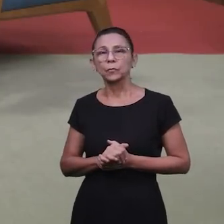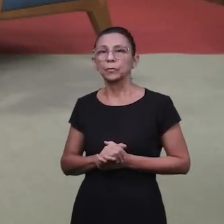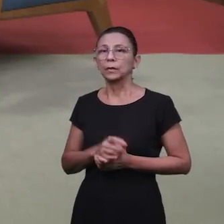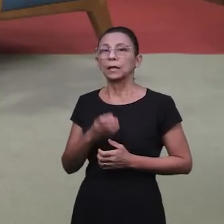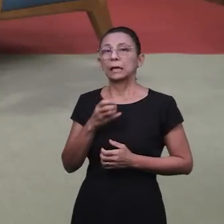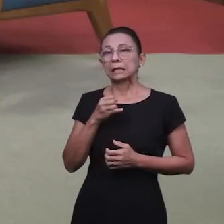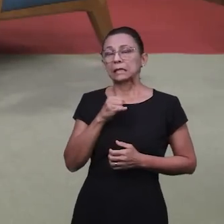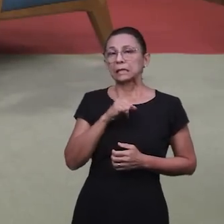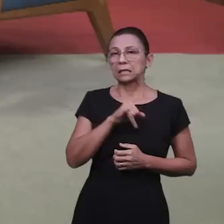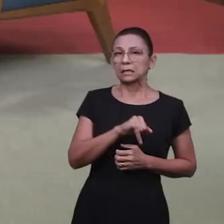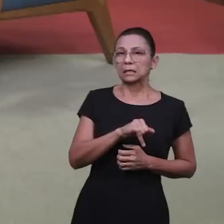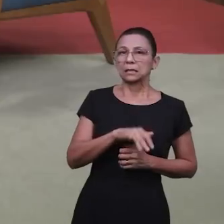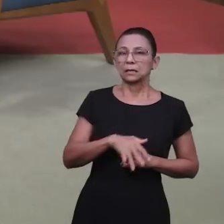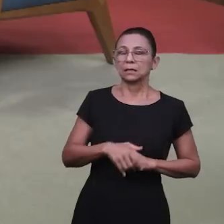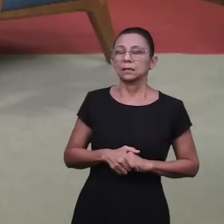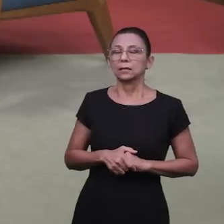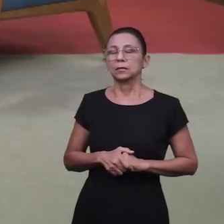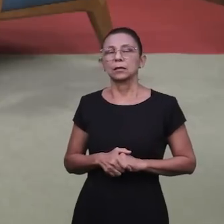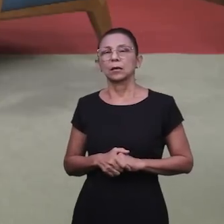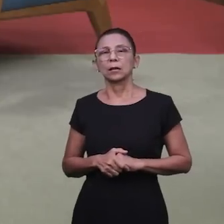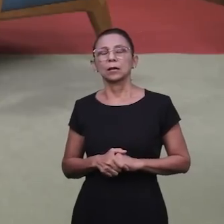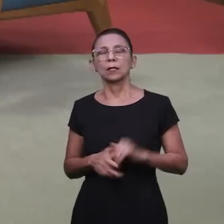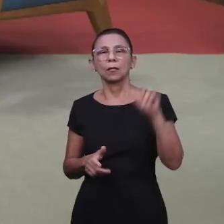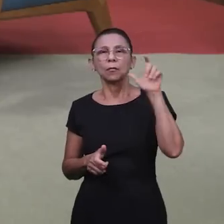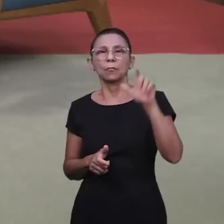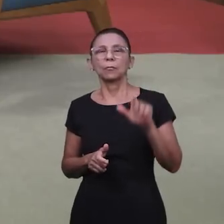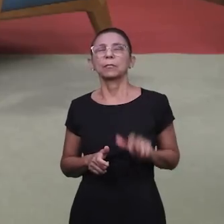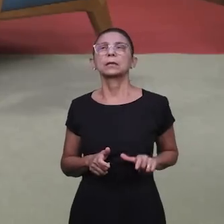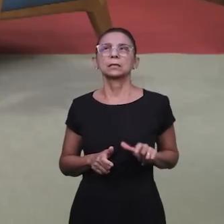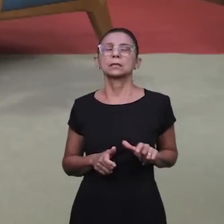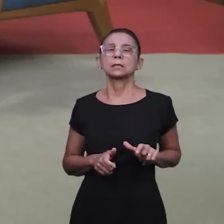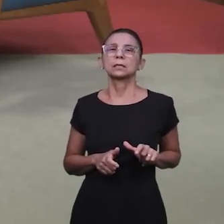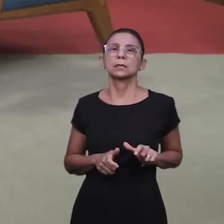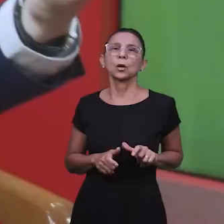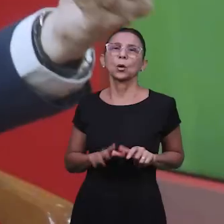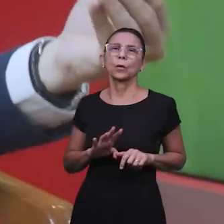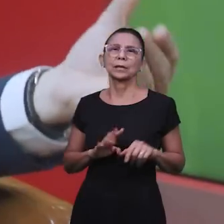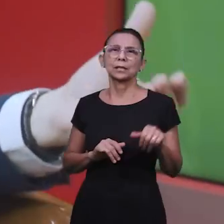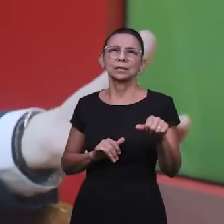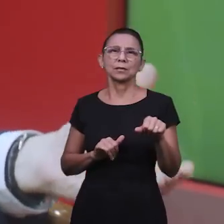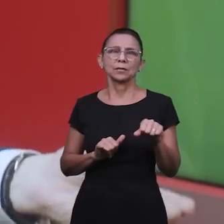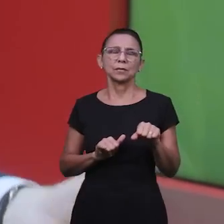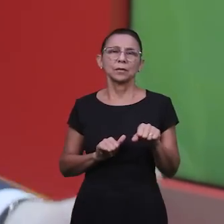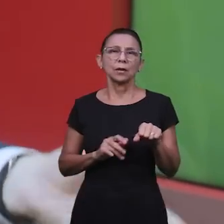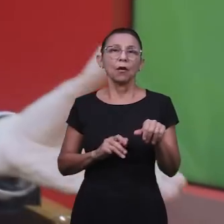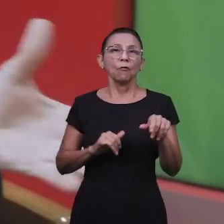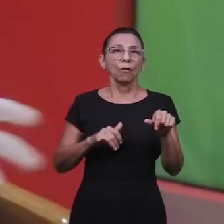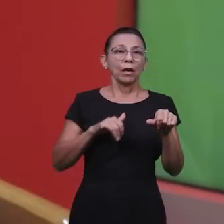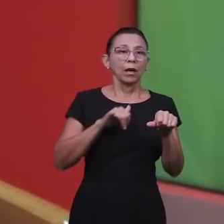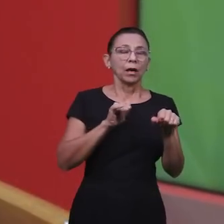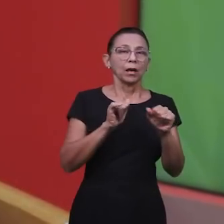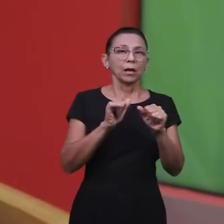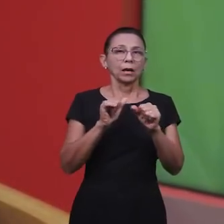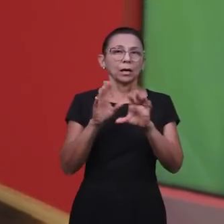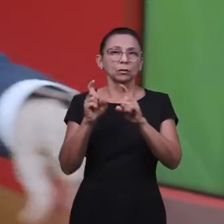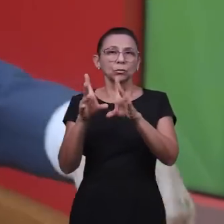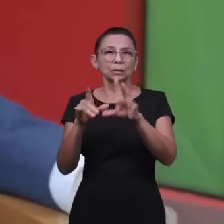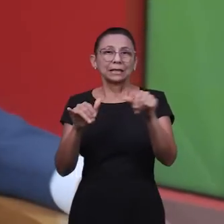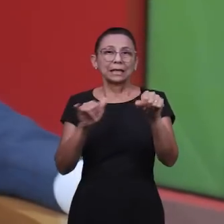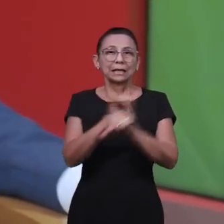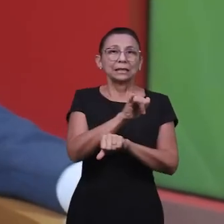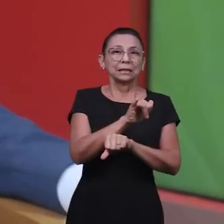Que se deixou levar, aquele que se deixou levar pela falsificação da palavra, pela